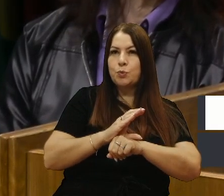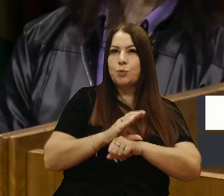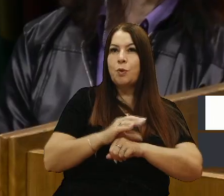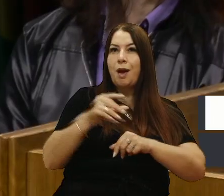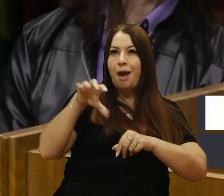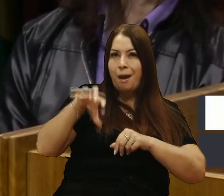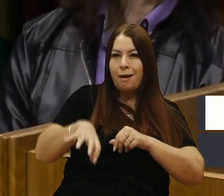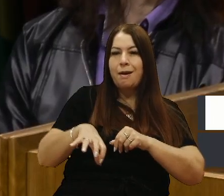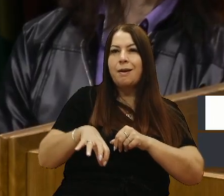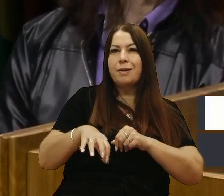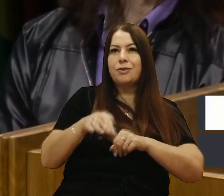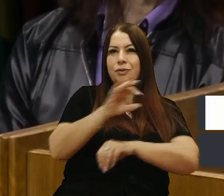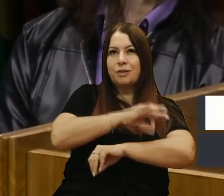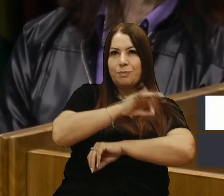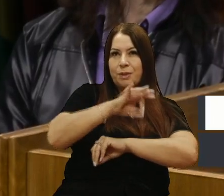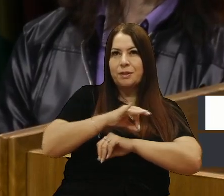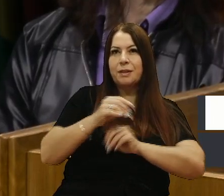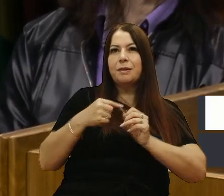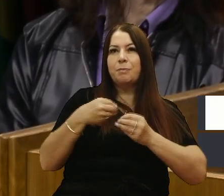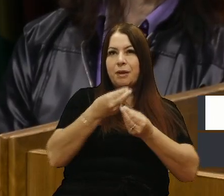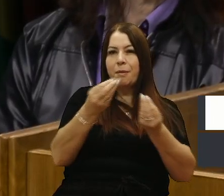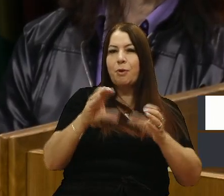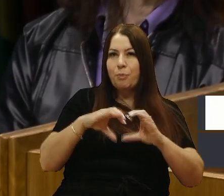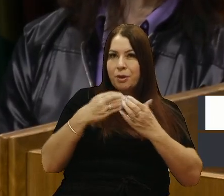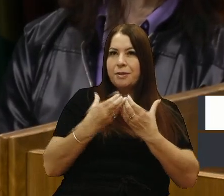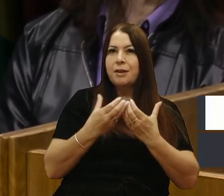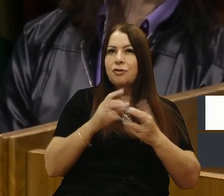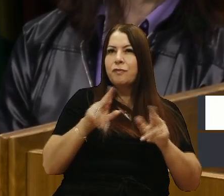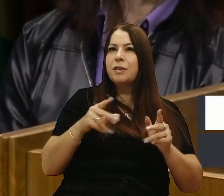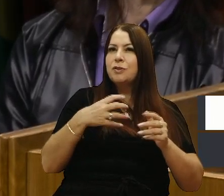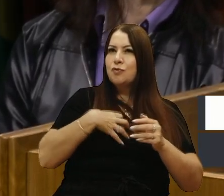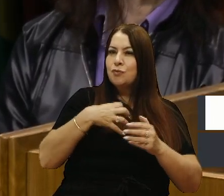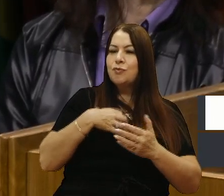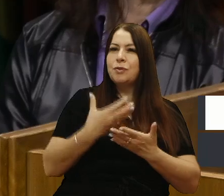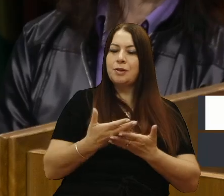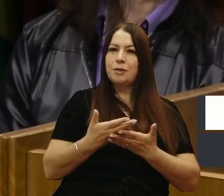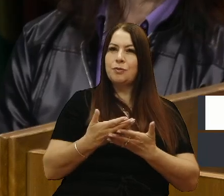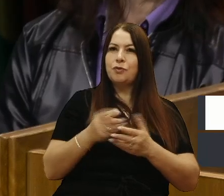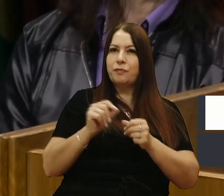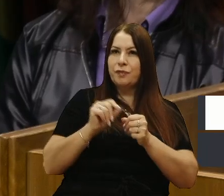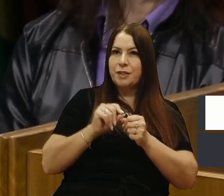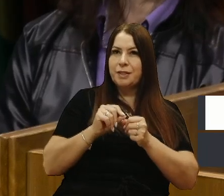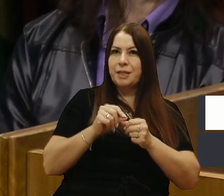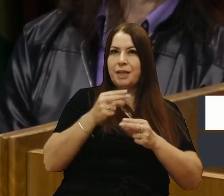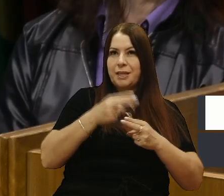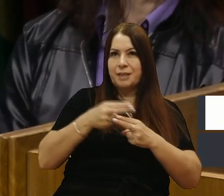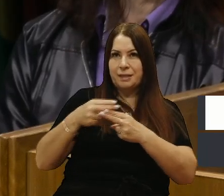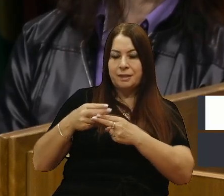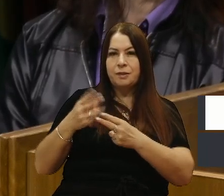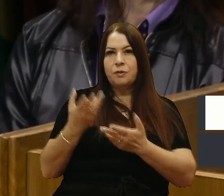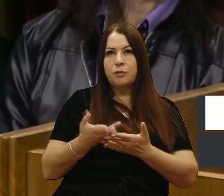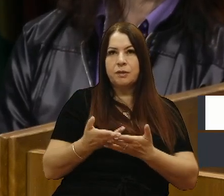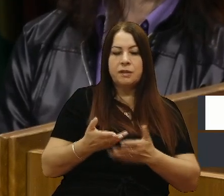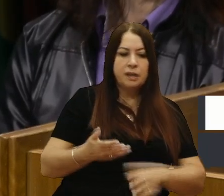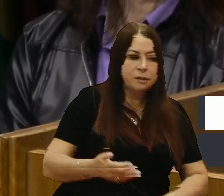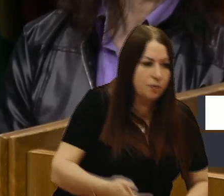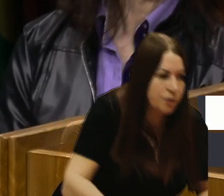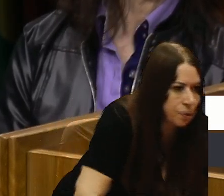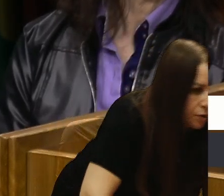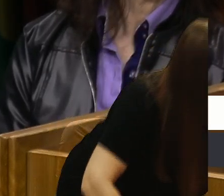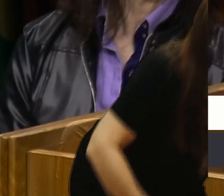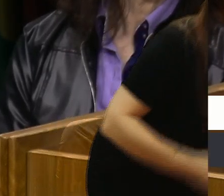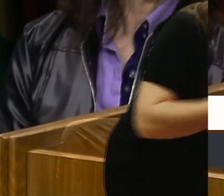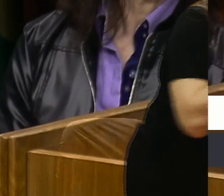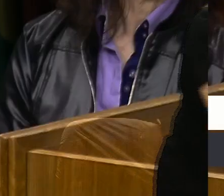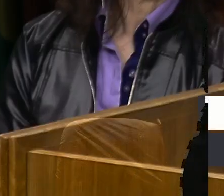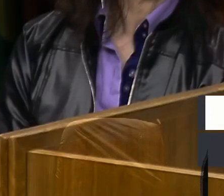de artes e arquitetura, para a comunidade. Então, a gente tem diversas formas de realizar a extensão. A gente tem a extensão